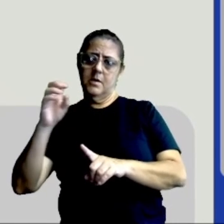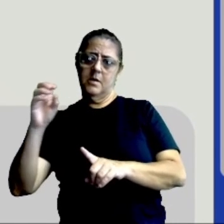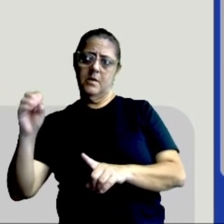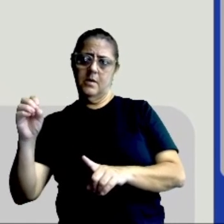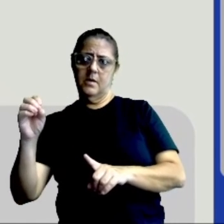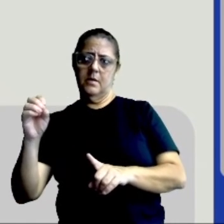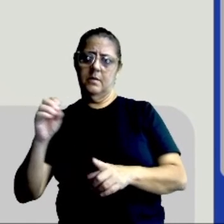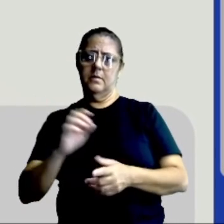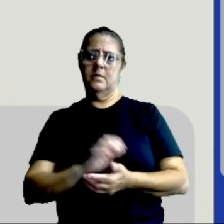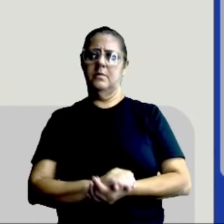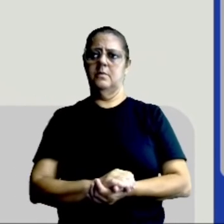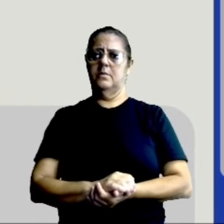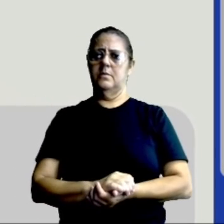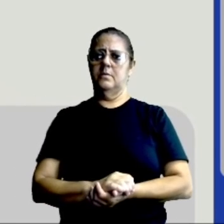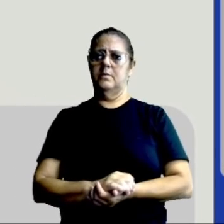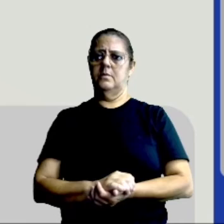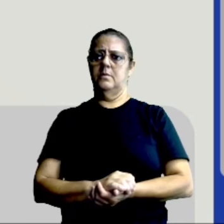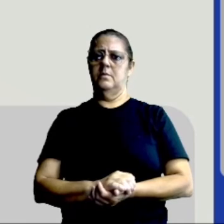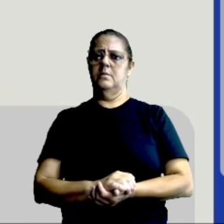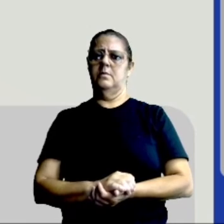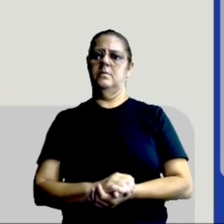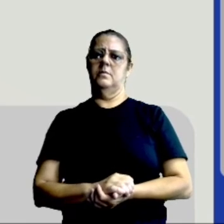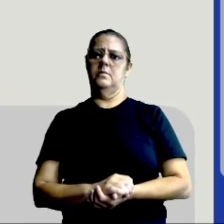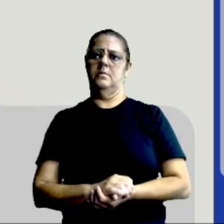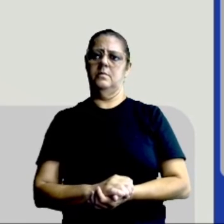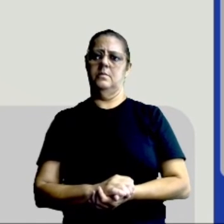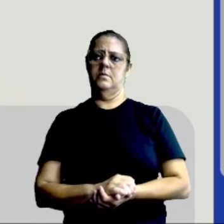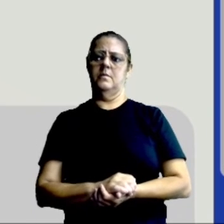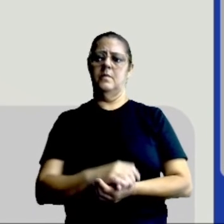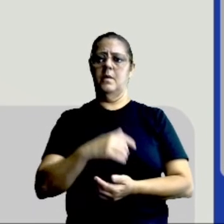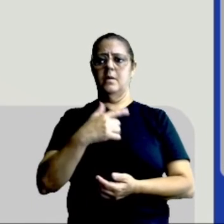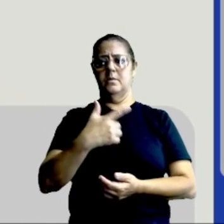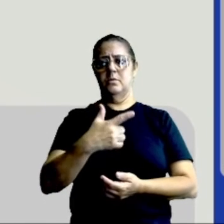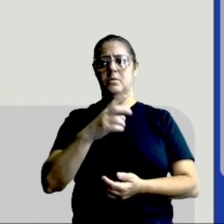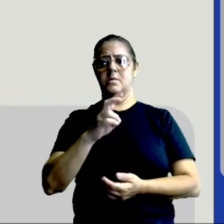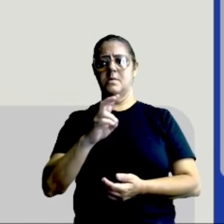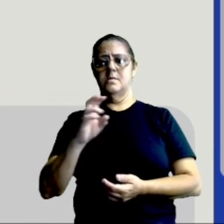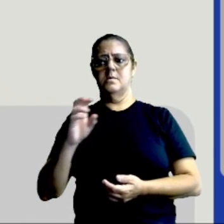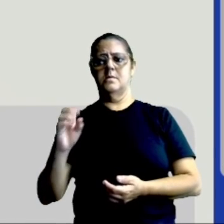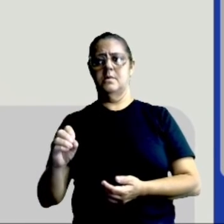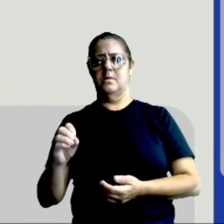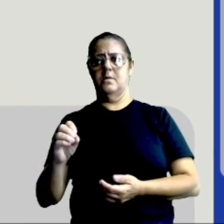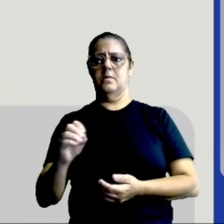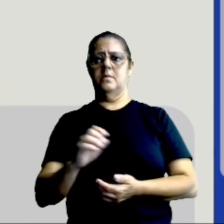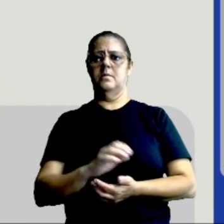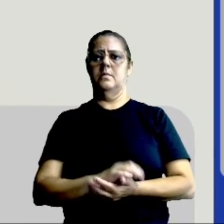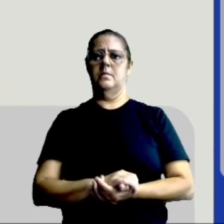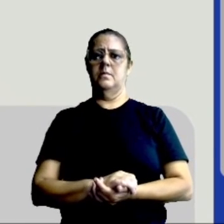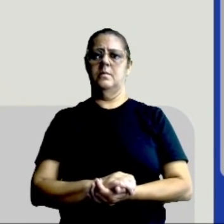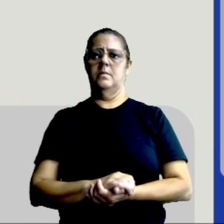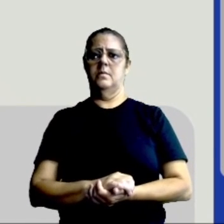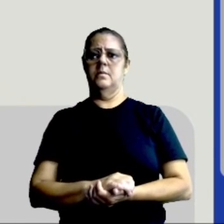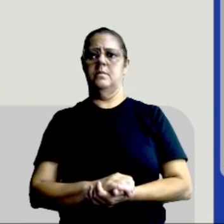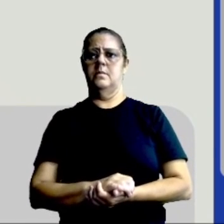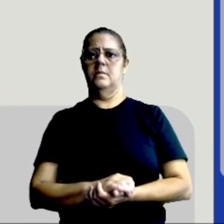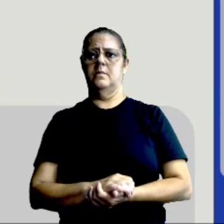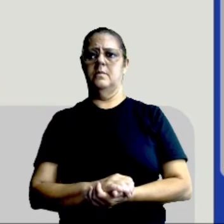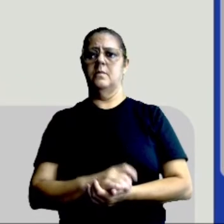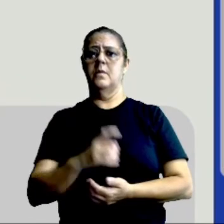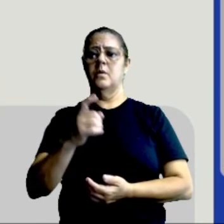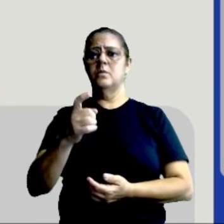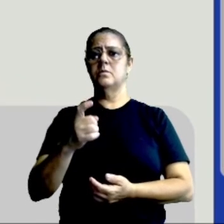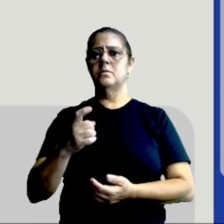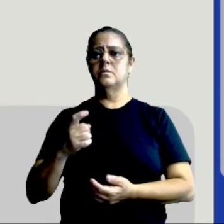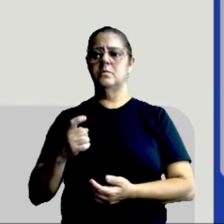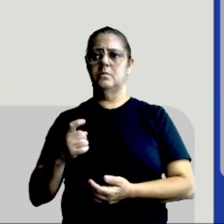lá? Então, olha os pesos conhecidos aqui, ó, 25 não, 250, tem um zero ali. Então, o